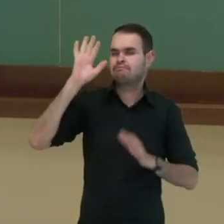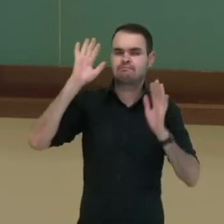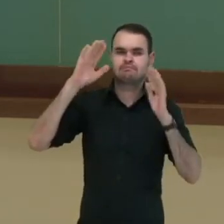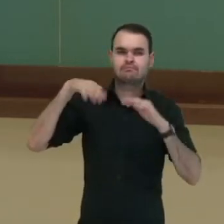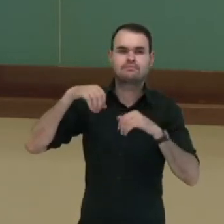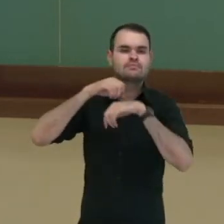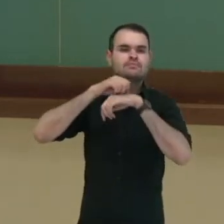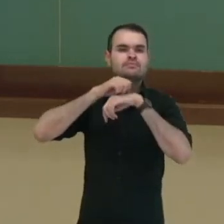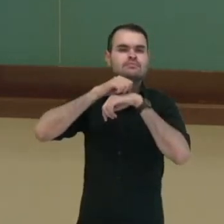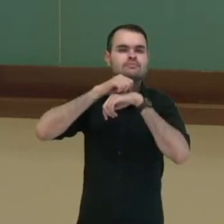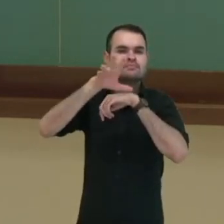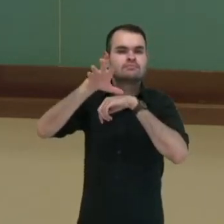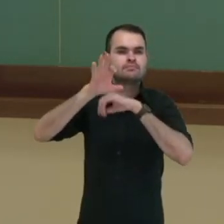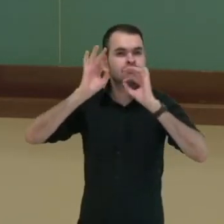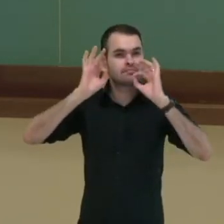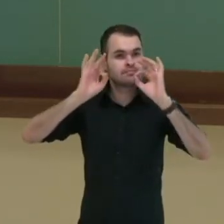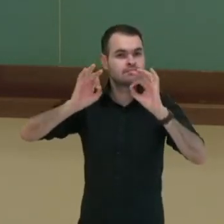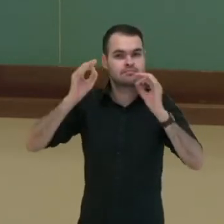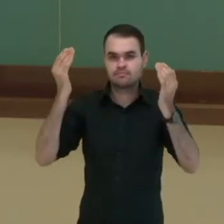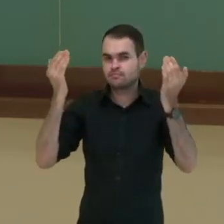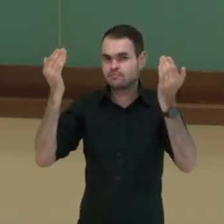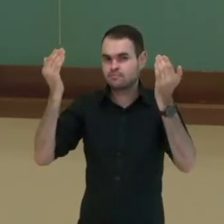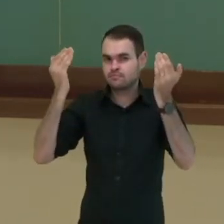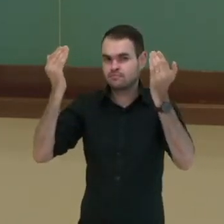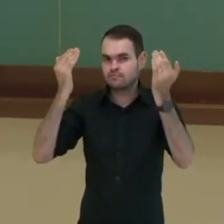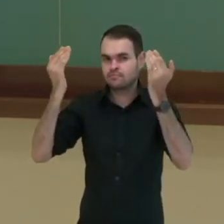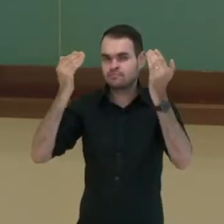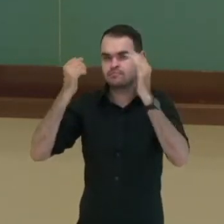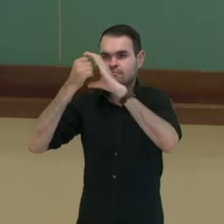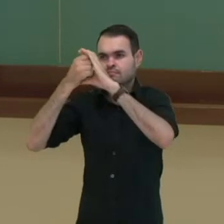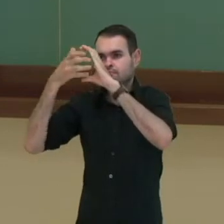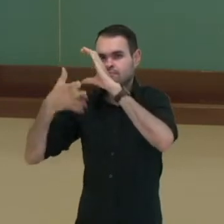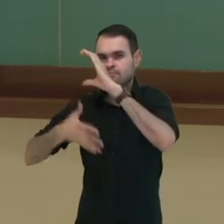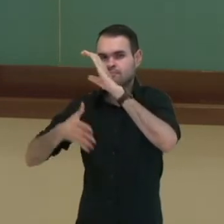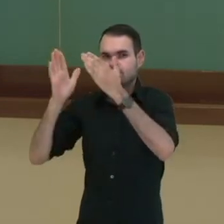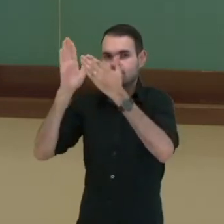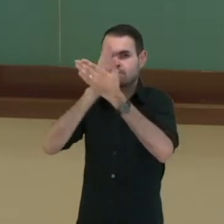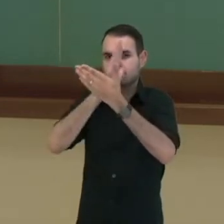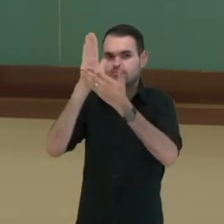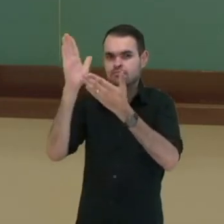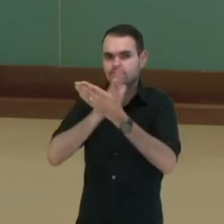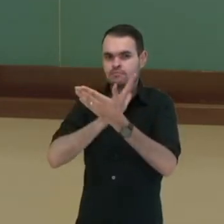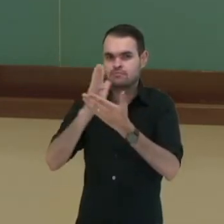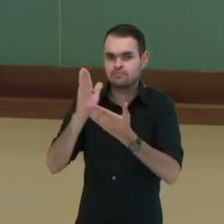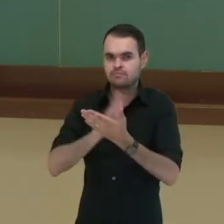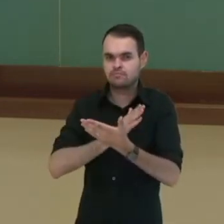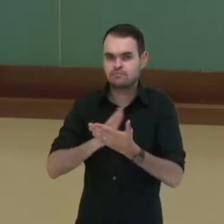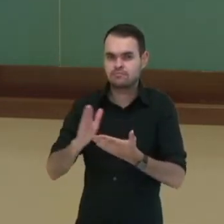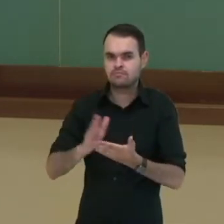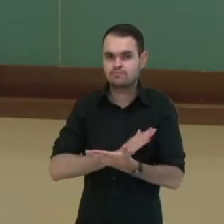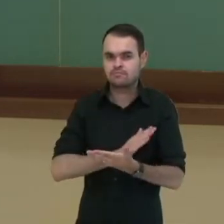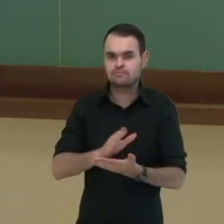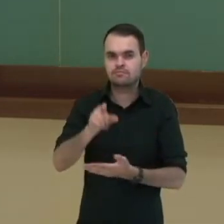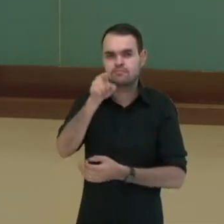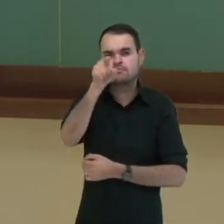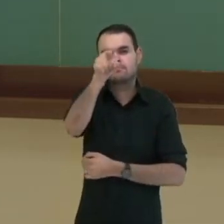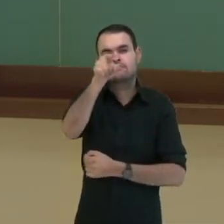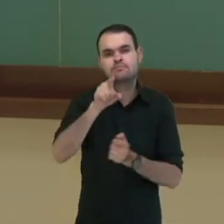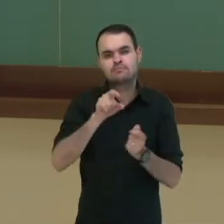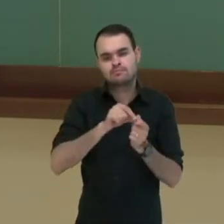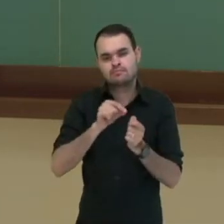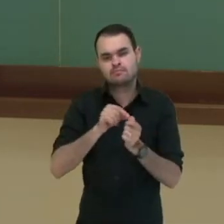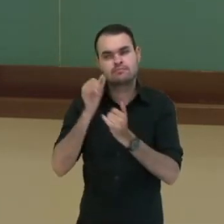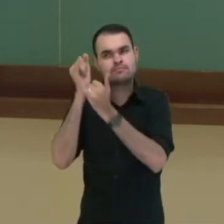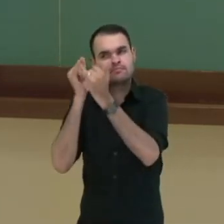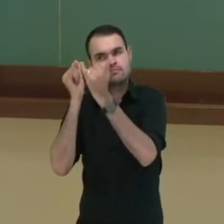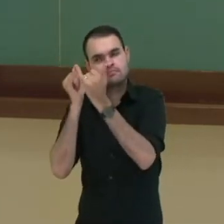aqui para você a real, para você conferir aí a classificação que você fez, né? De acordo aí com as